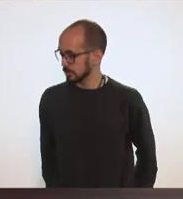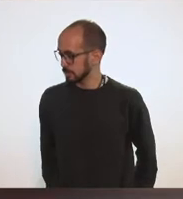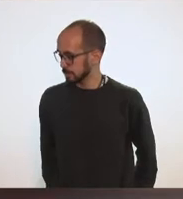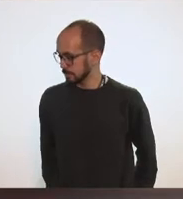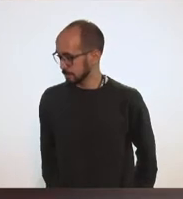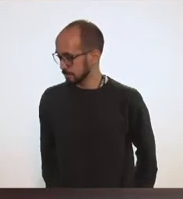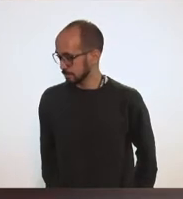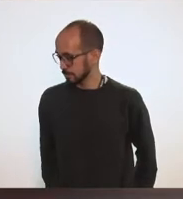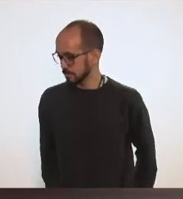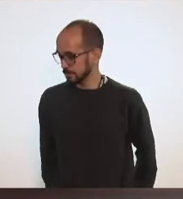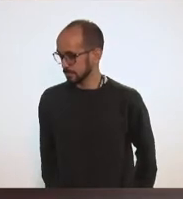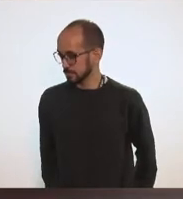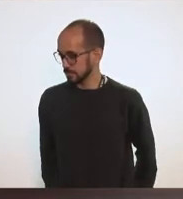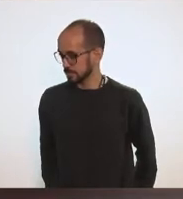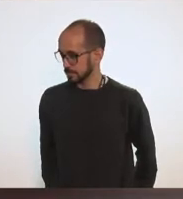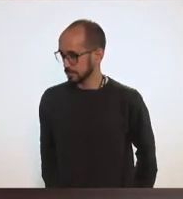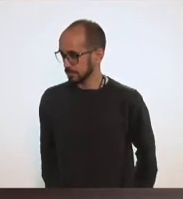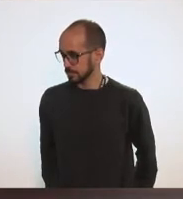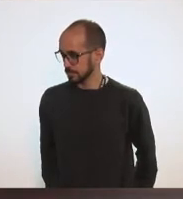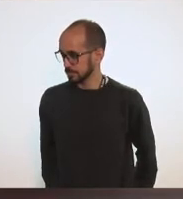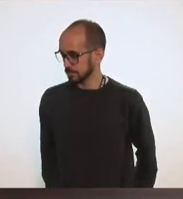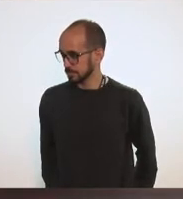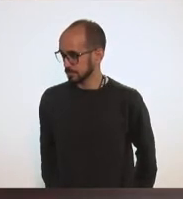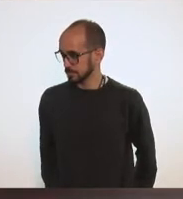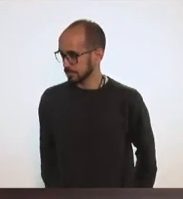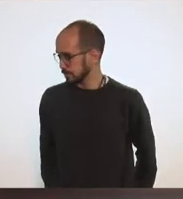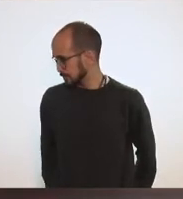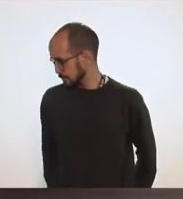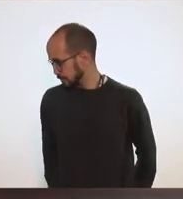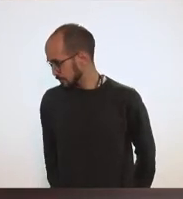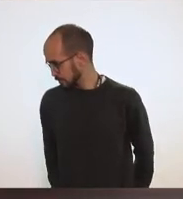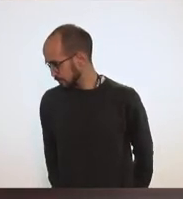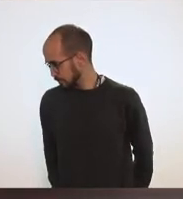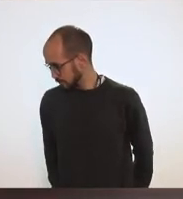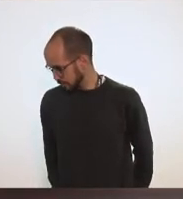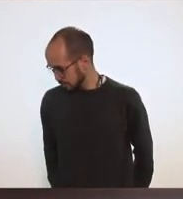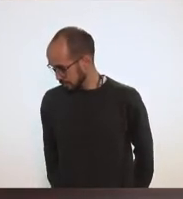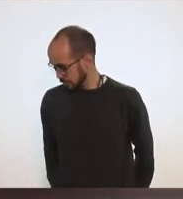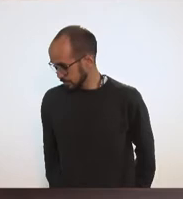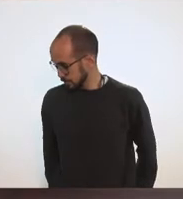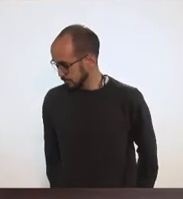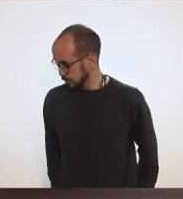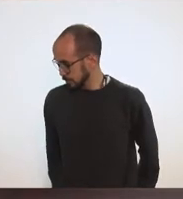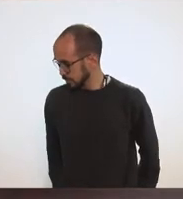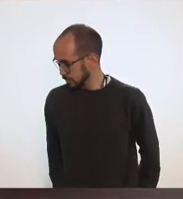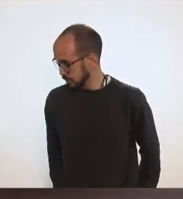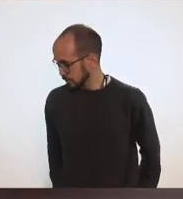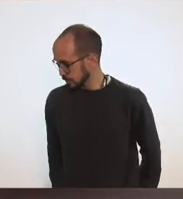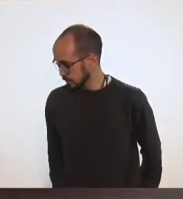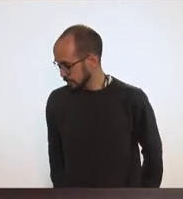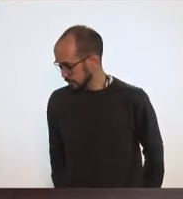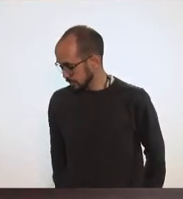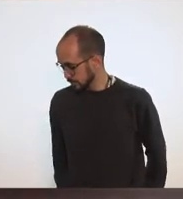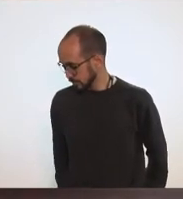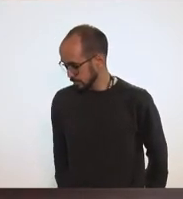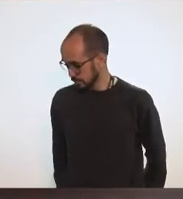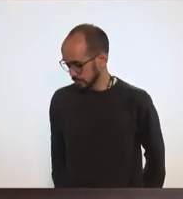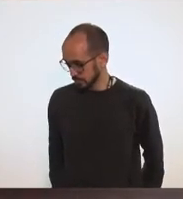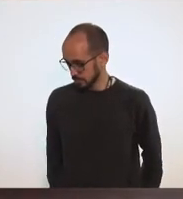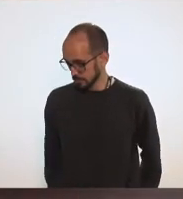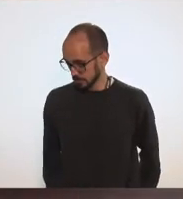esse relatório. Eu queria ouvir também o relator, o deputado Rodrigo Amorim, para a gente